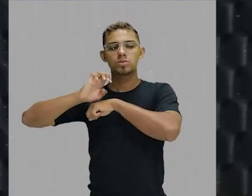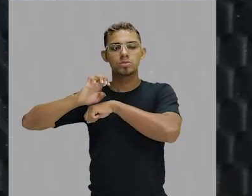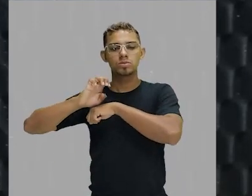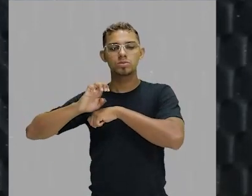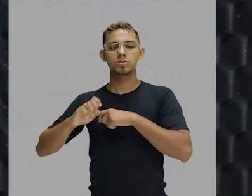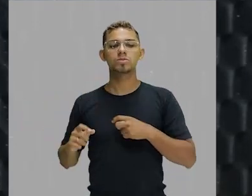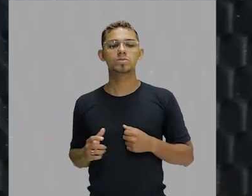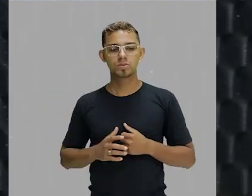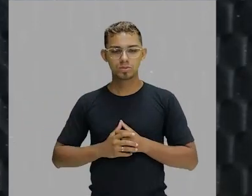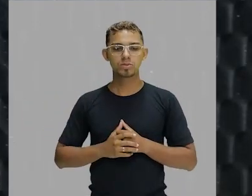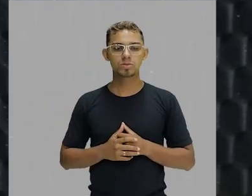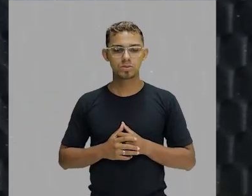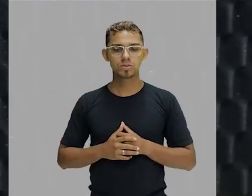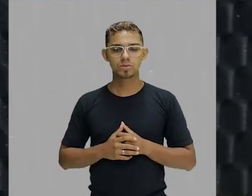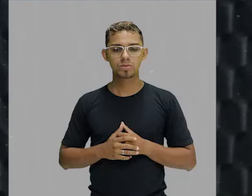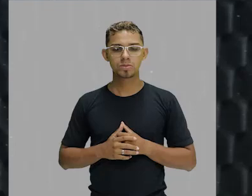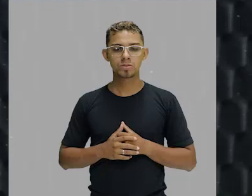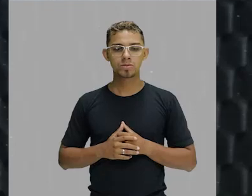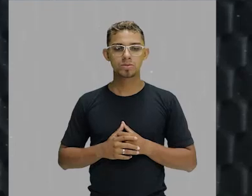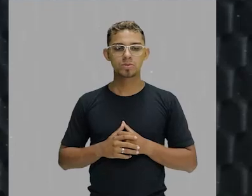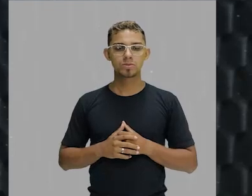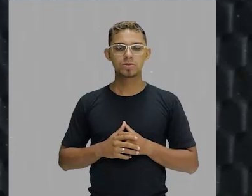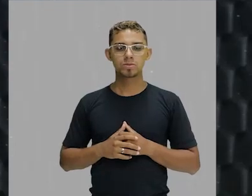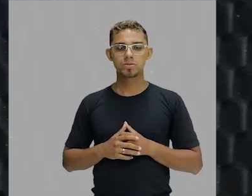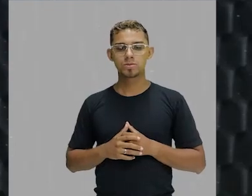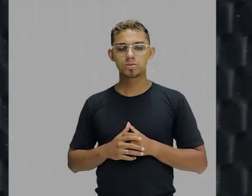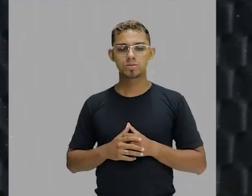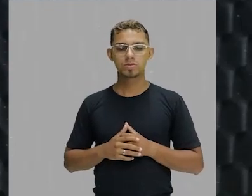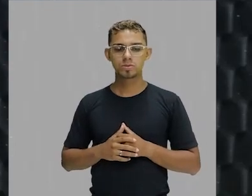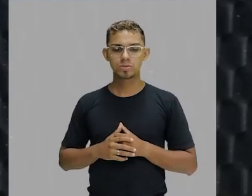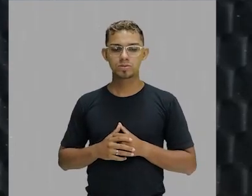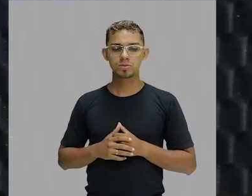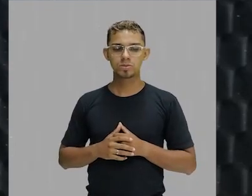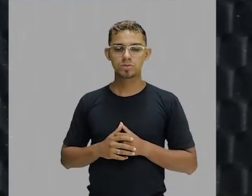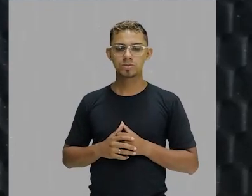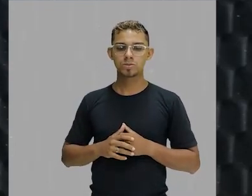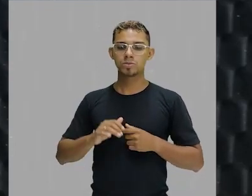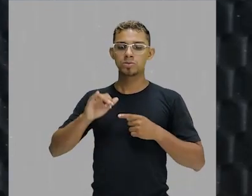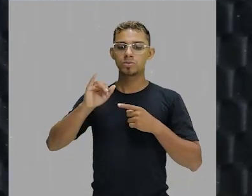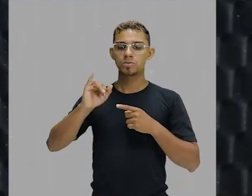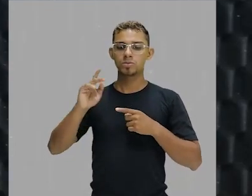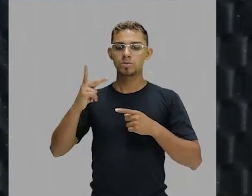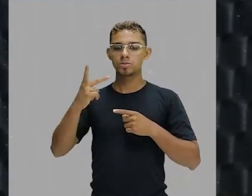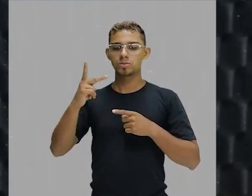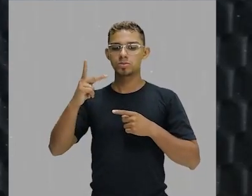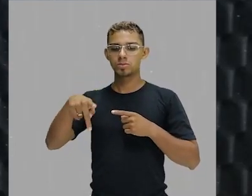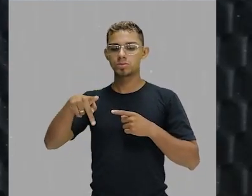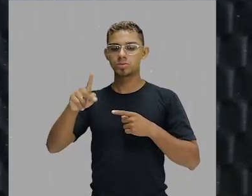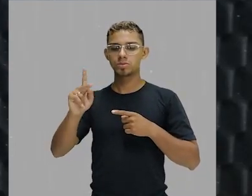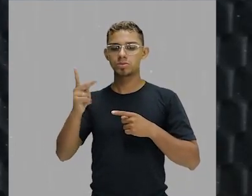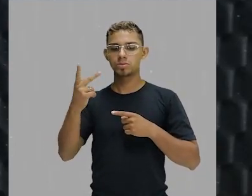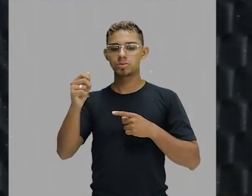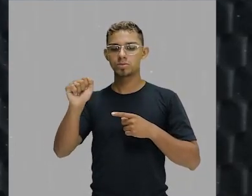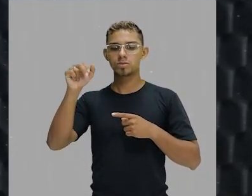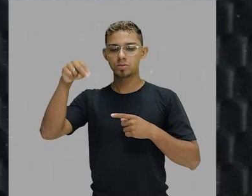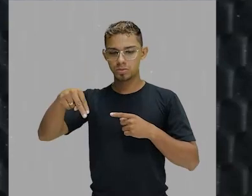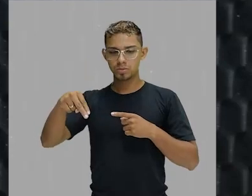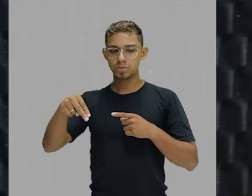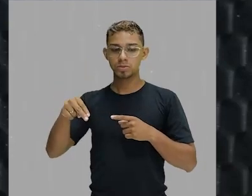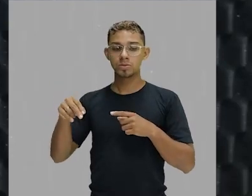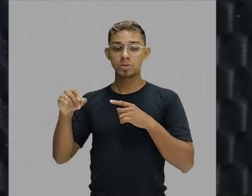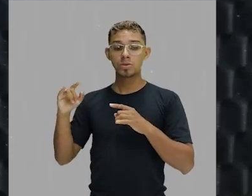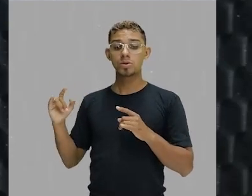IFAM, Instituto de Patrimônio Histórico e Artístico Nacional. Mas você tem órgãos em níveis federais, estaduais